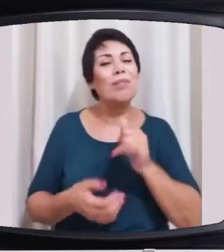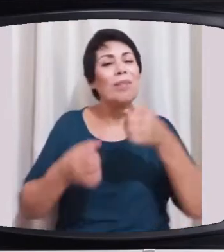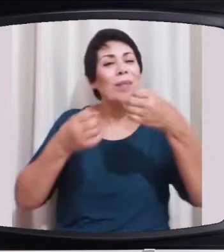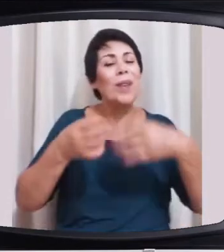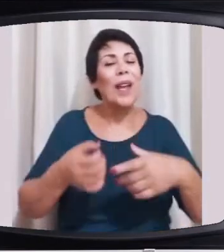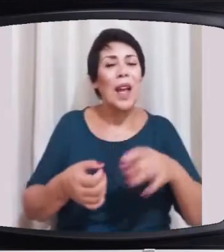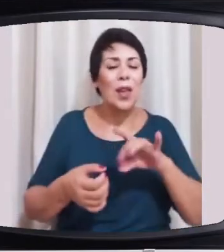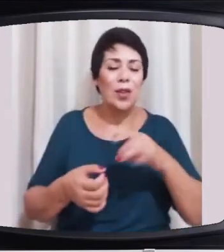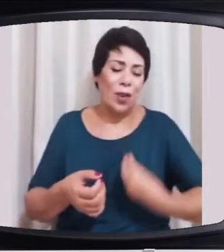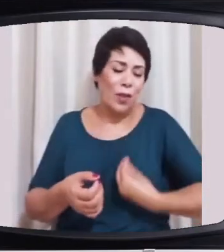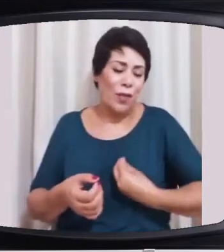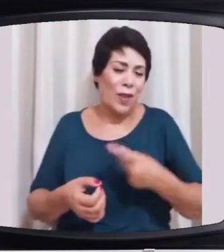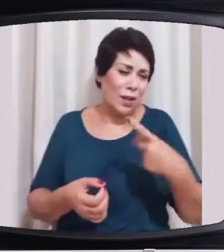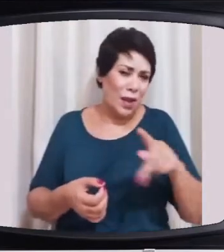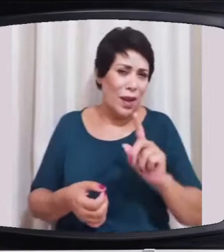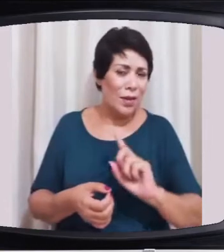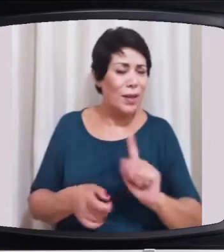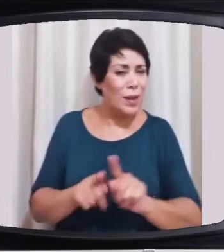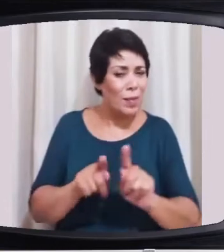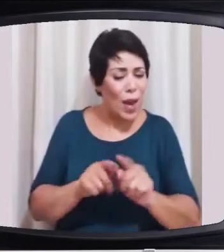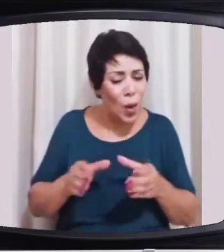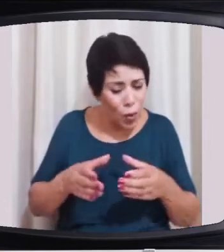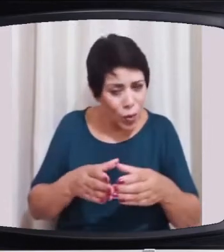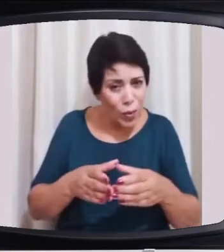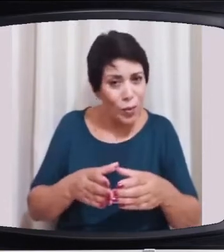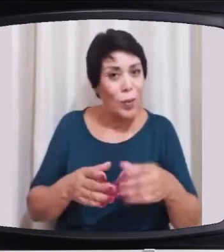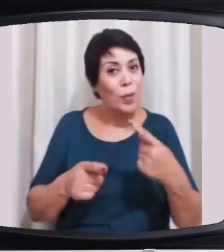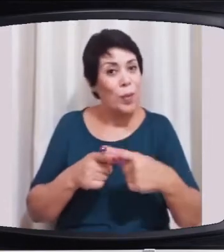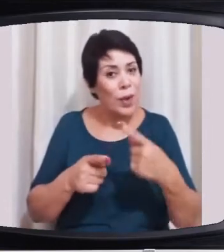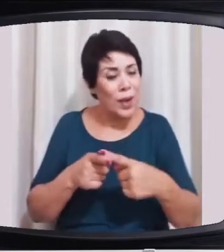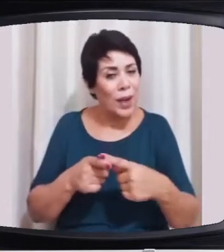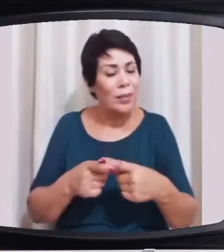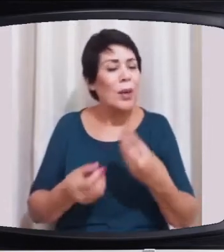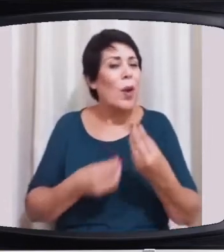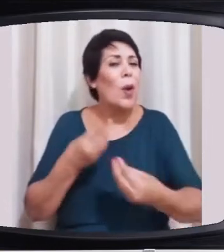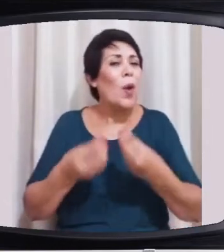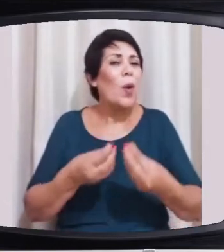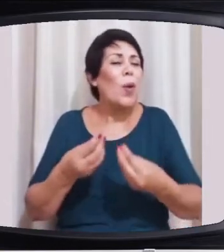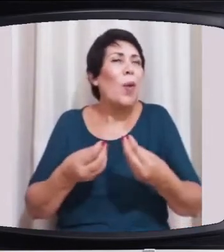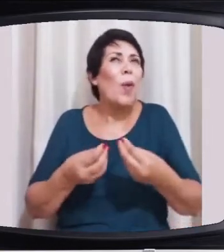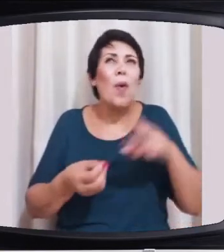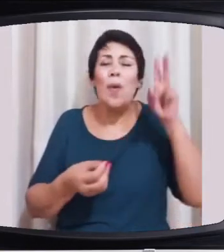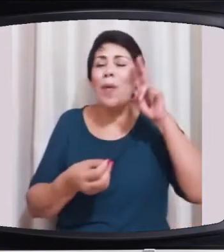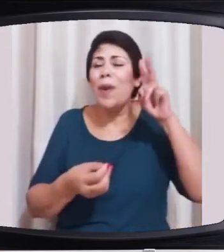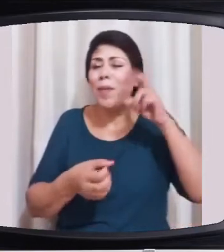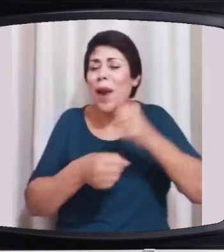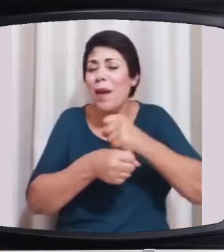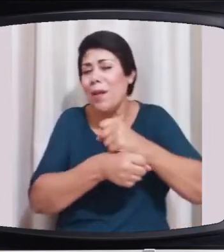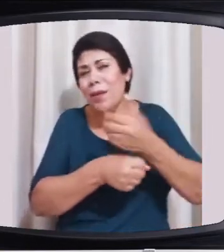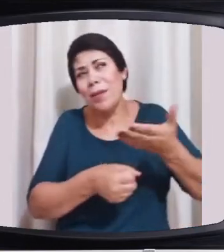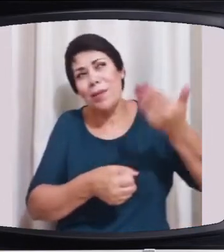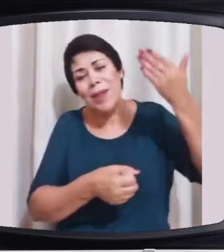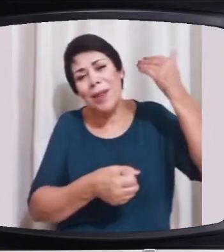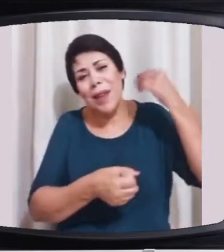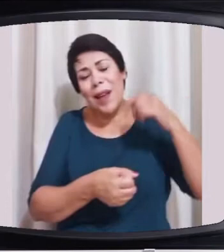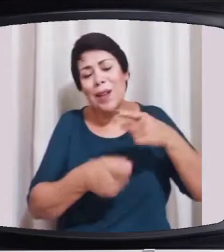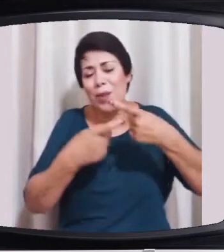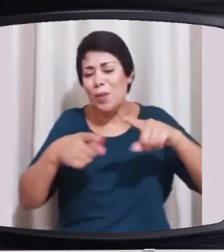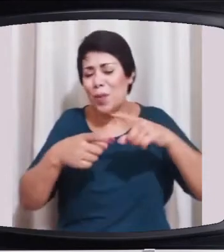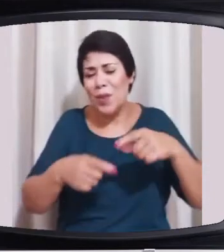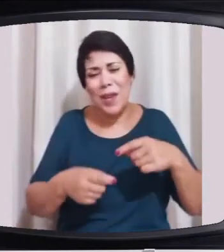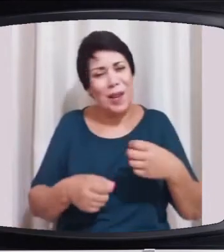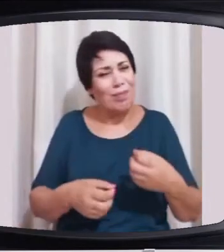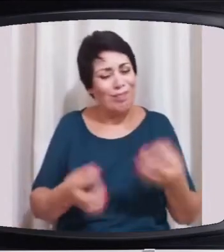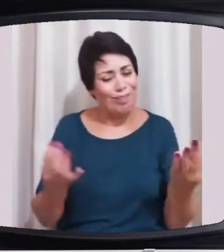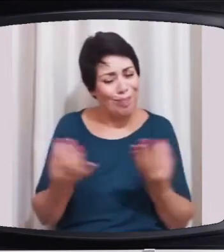só da carreira dele, como também do Java Roots. Afinal, gente, como que a gente fala daqueles anos dourados da música capixaba sem